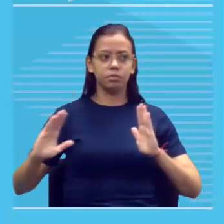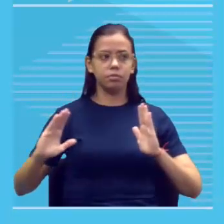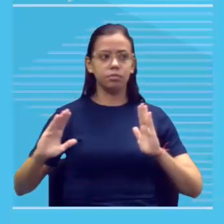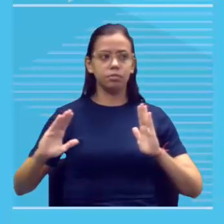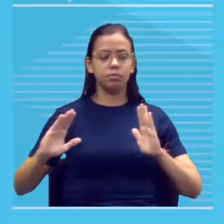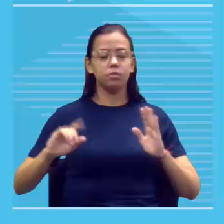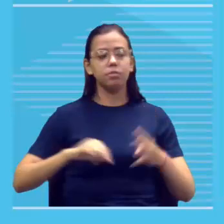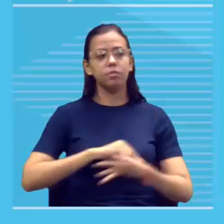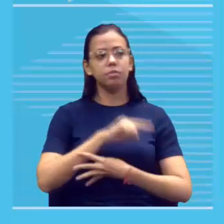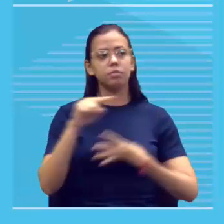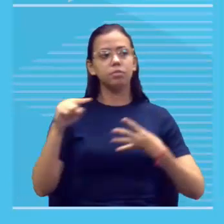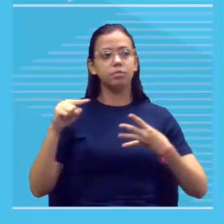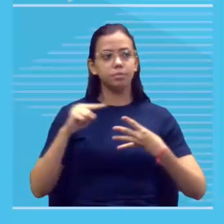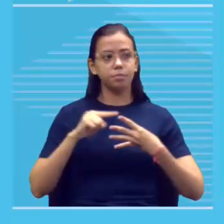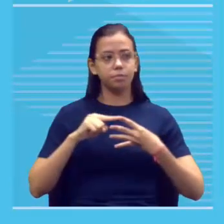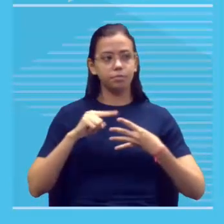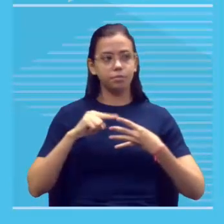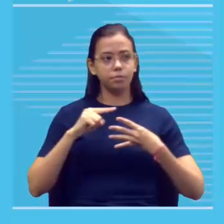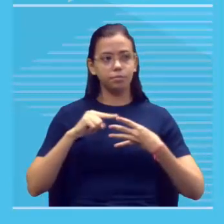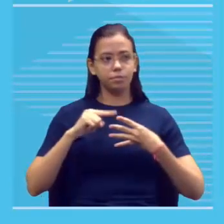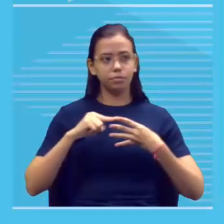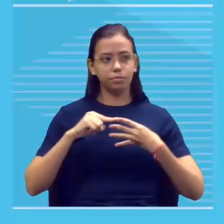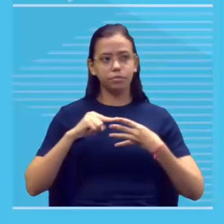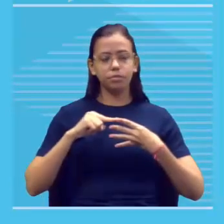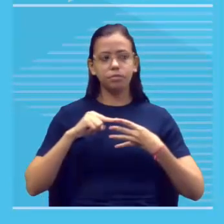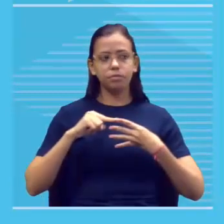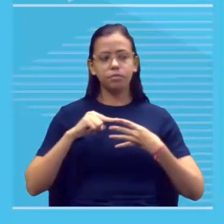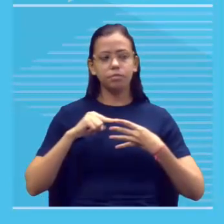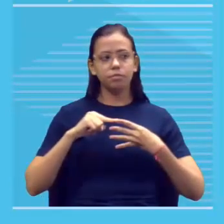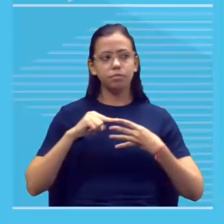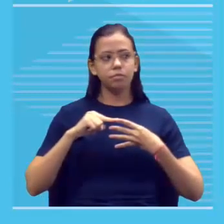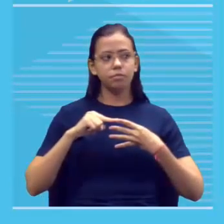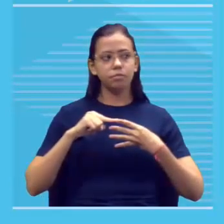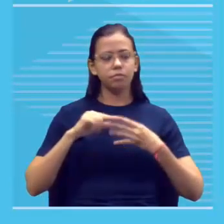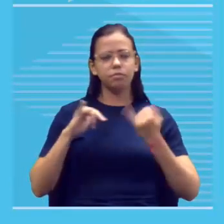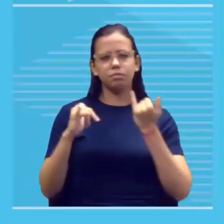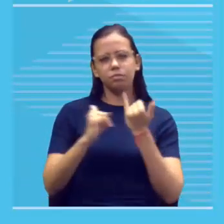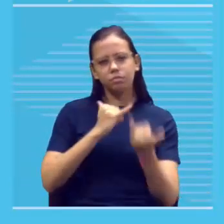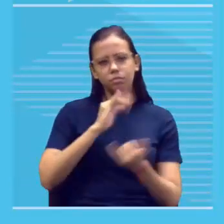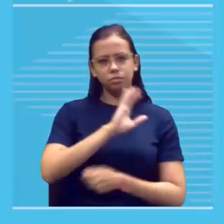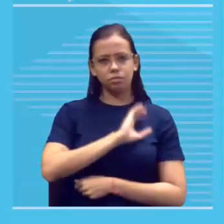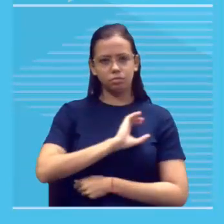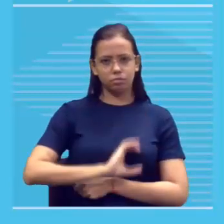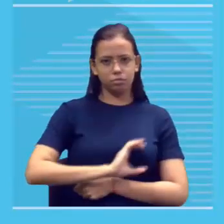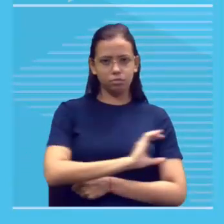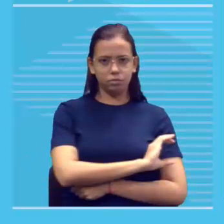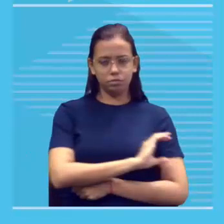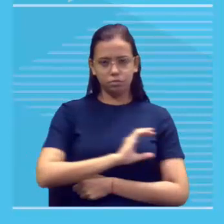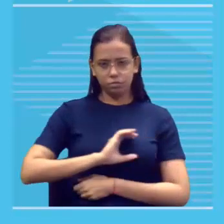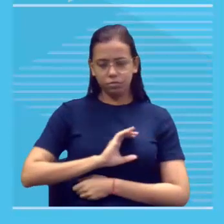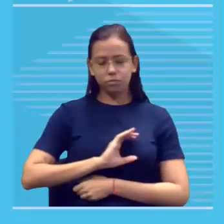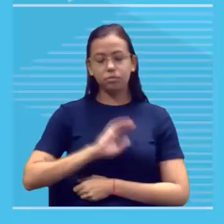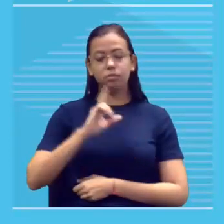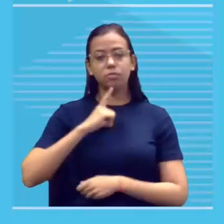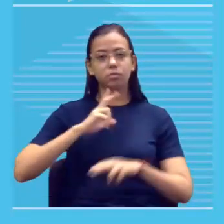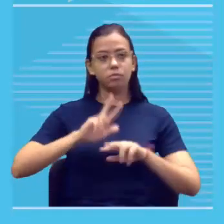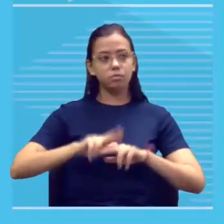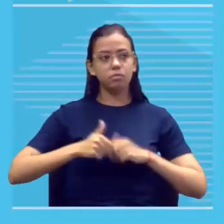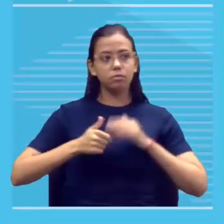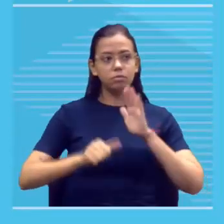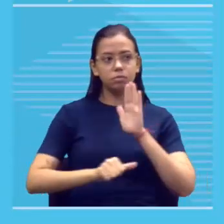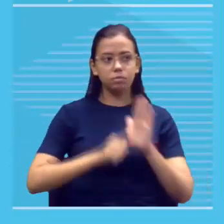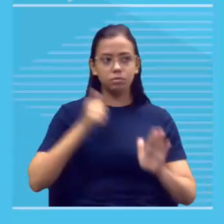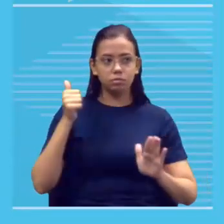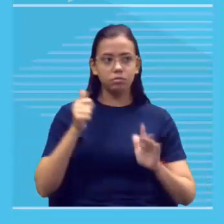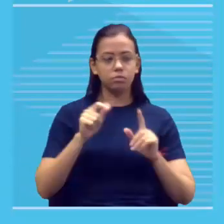na primeira parte é uma espécie de catecismo certo as causas primeiras